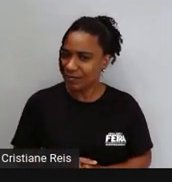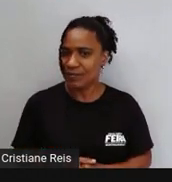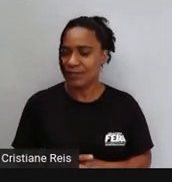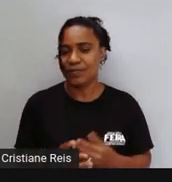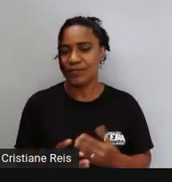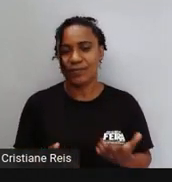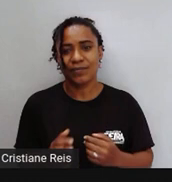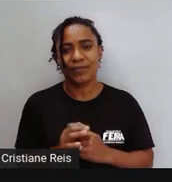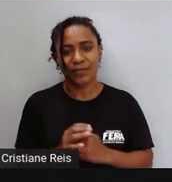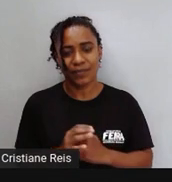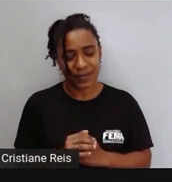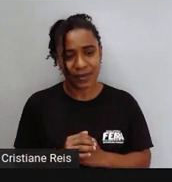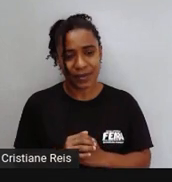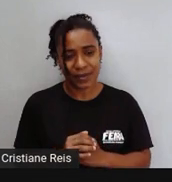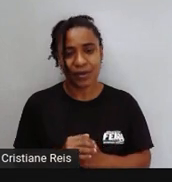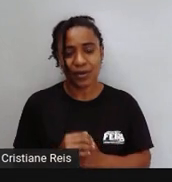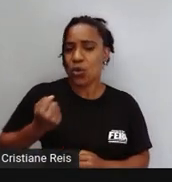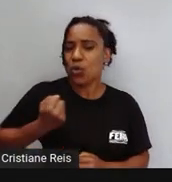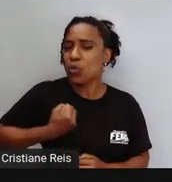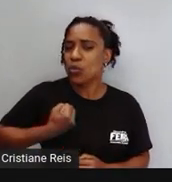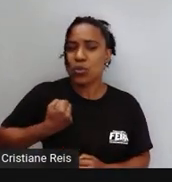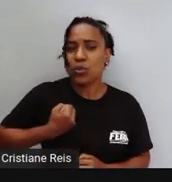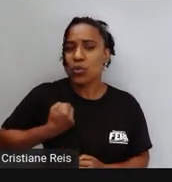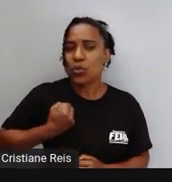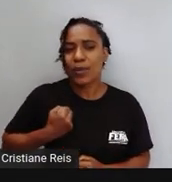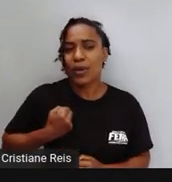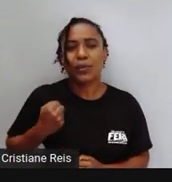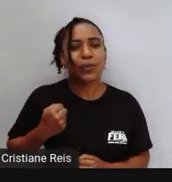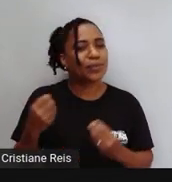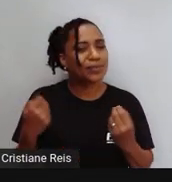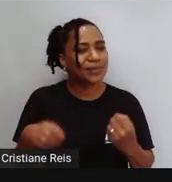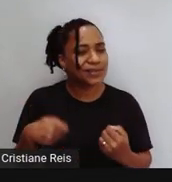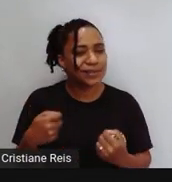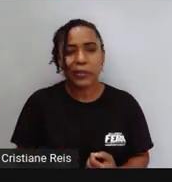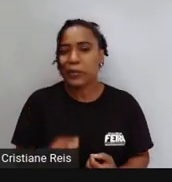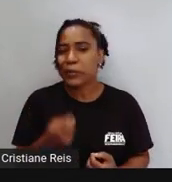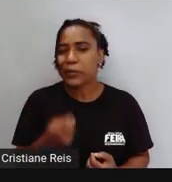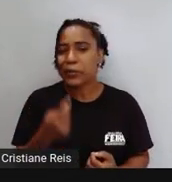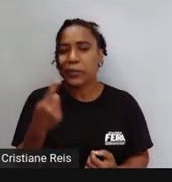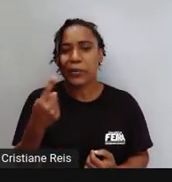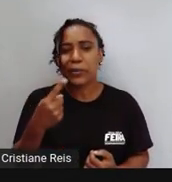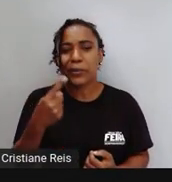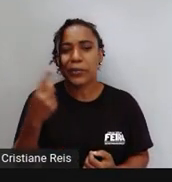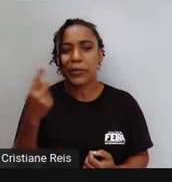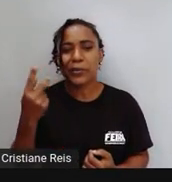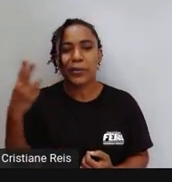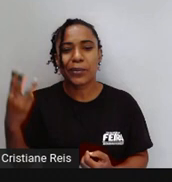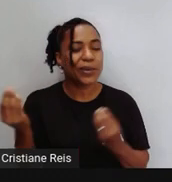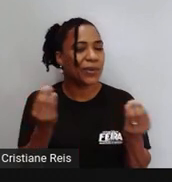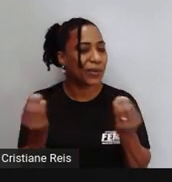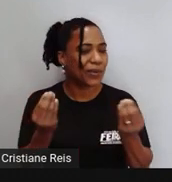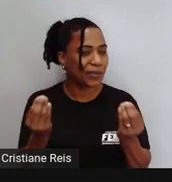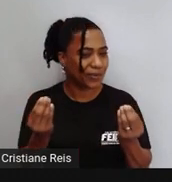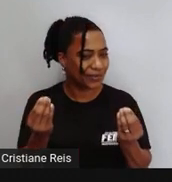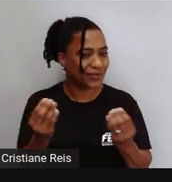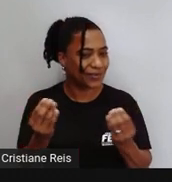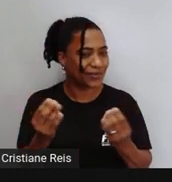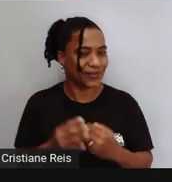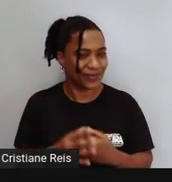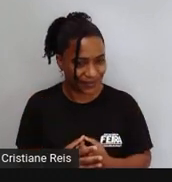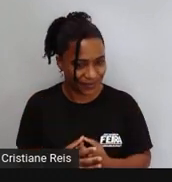numbers? Em quais situações nós utilizamos os números? Muitas situações, não é